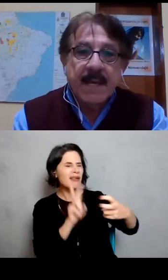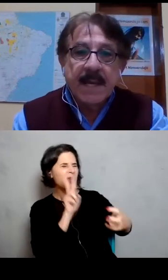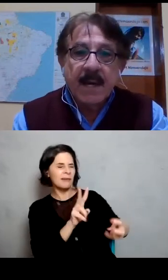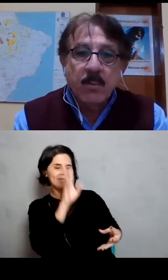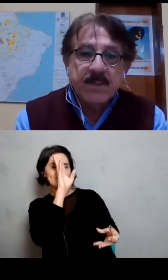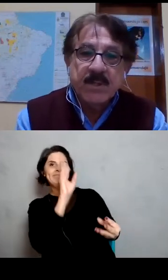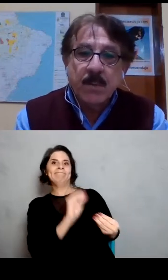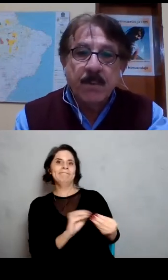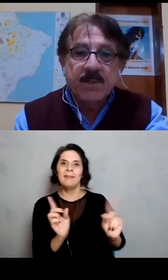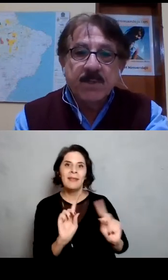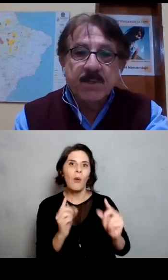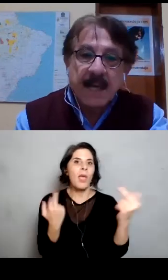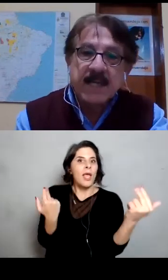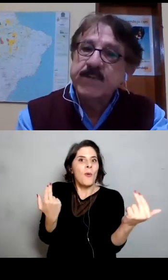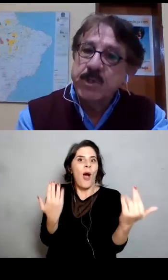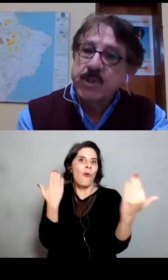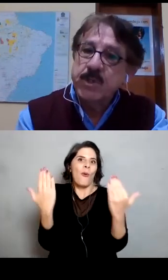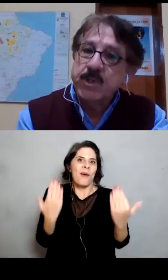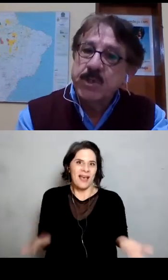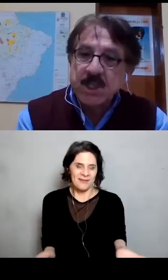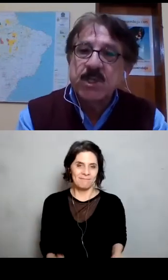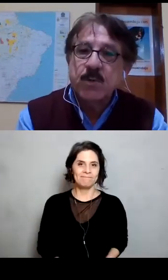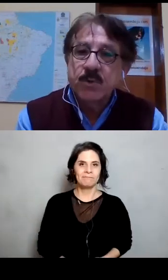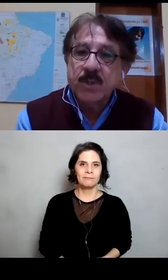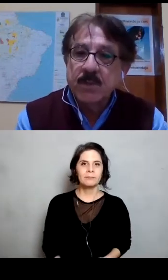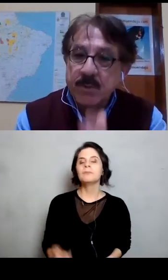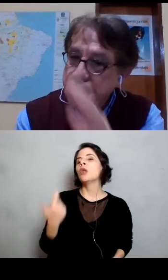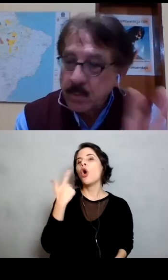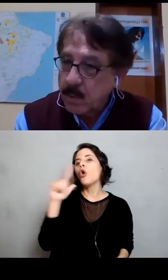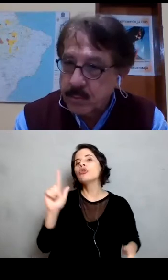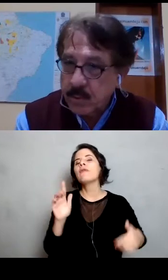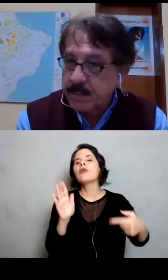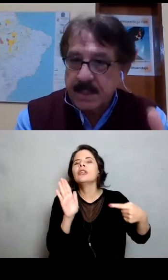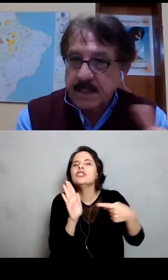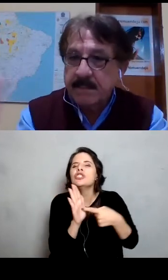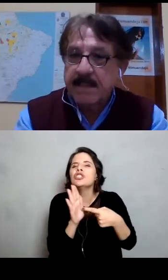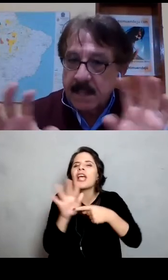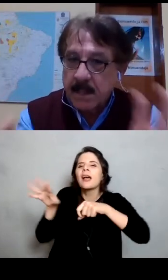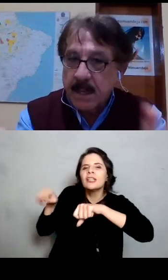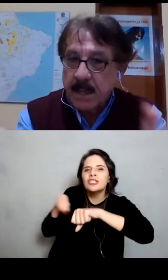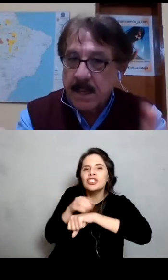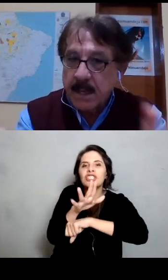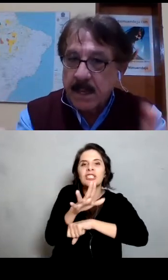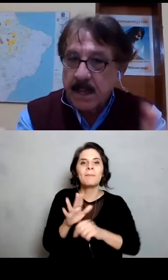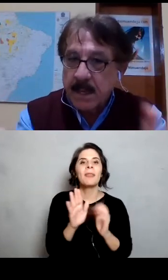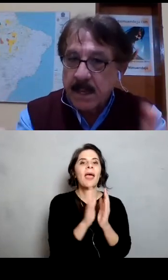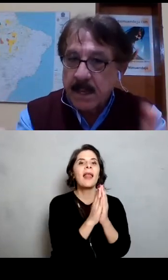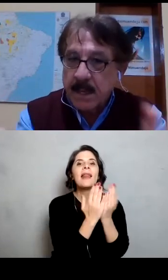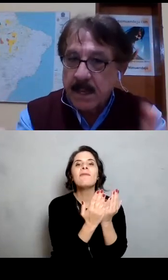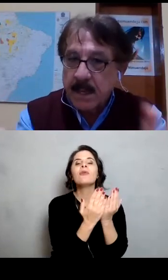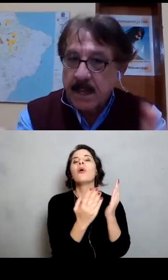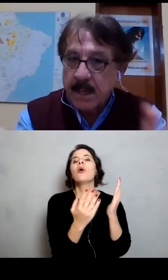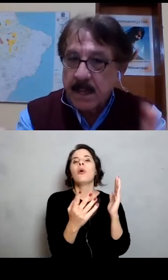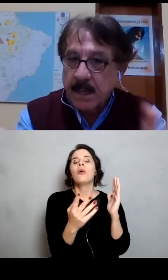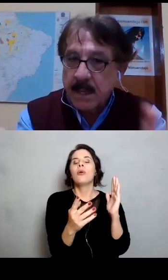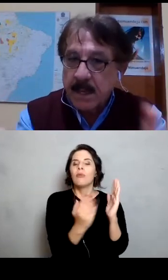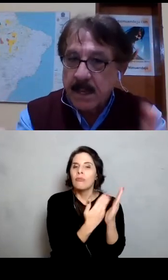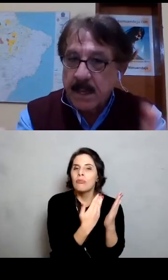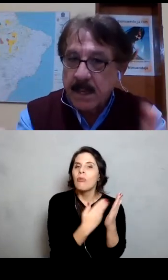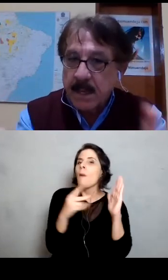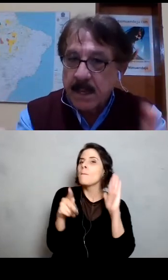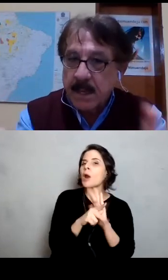uma narrativa indígena, um mito, uma narrativa sagrada, ela só é compreensível nos seus símbolos todos dentro da cultura em que